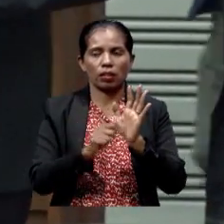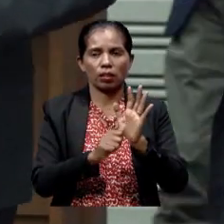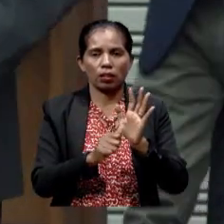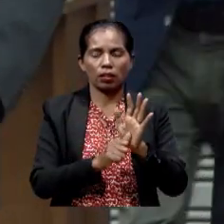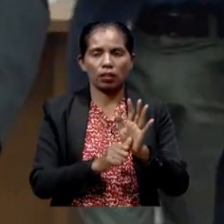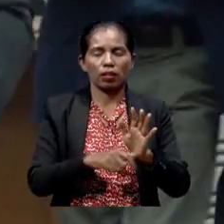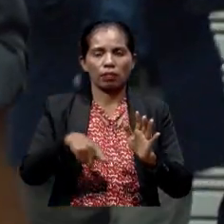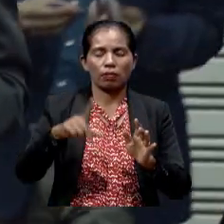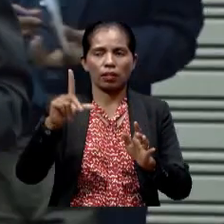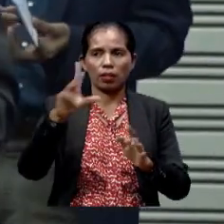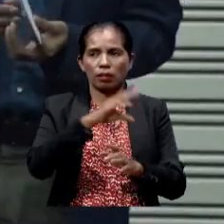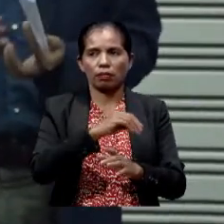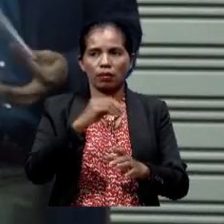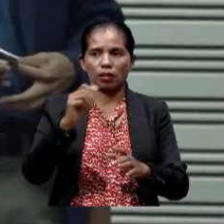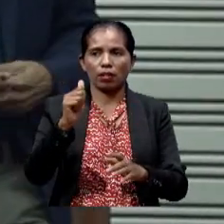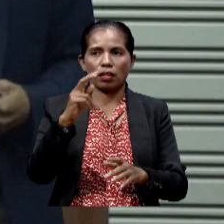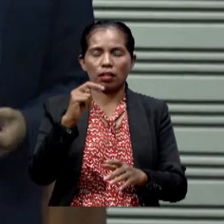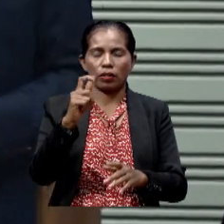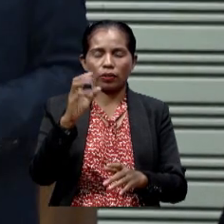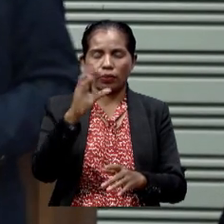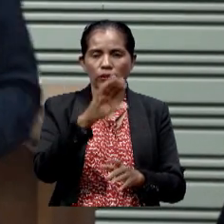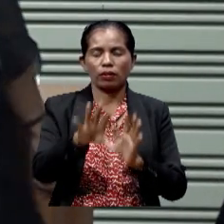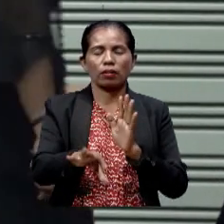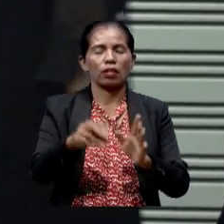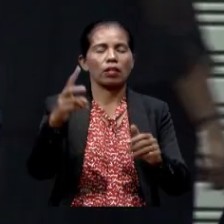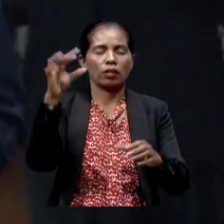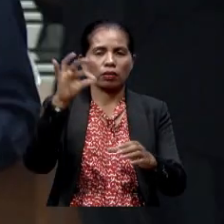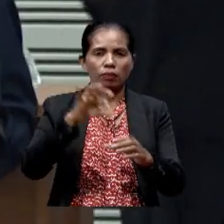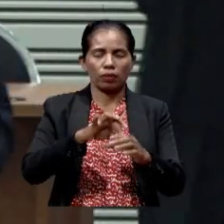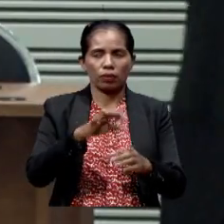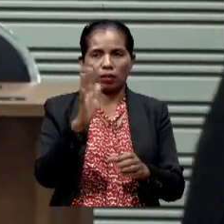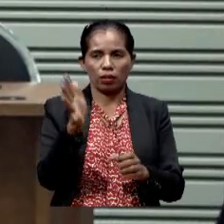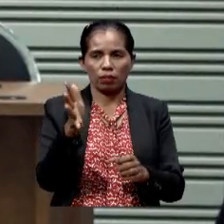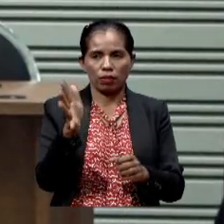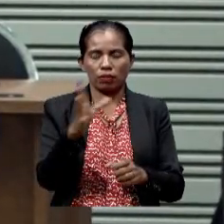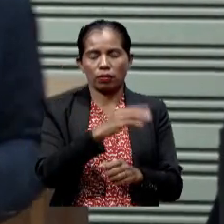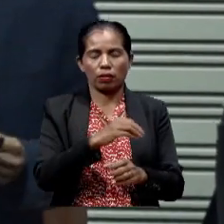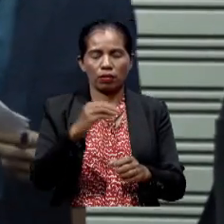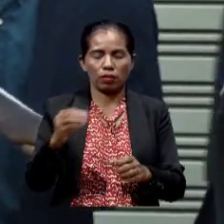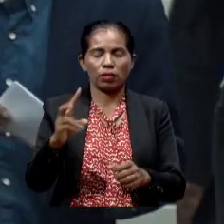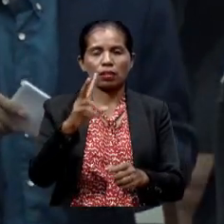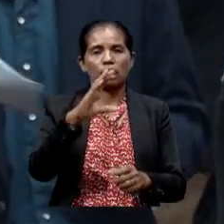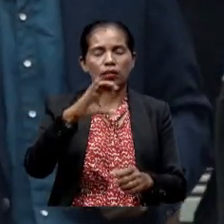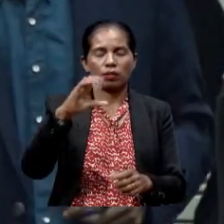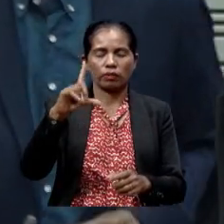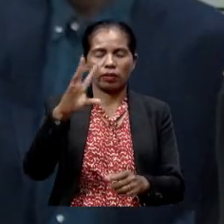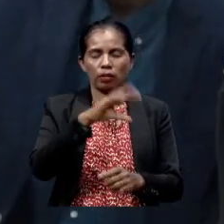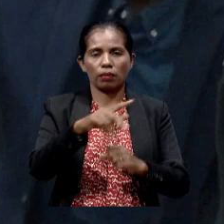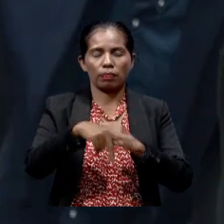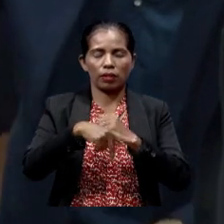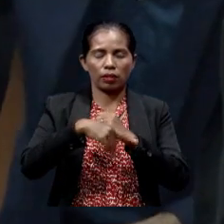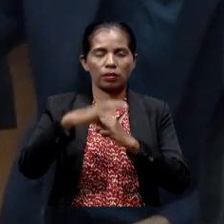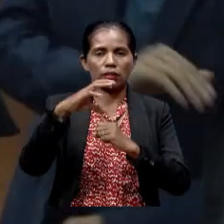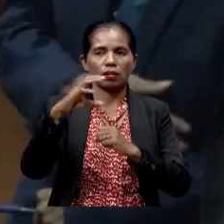bancada PLP Antônio da Silva Sarmento retam votos 5-0. Candidato Silveiro Pinto o se bancada